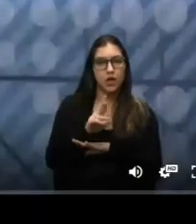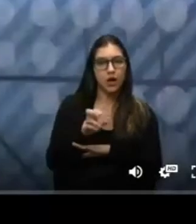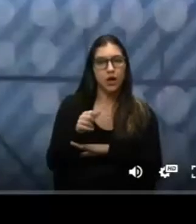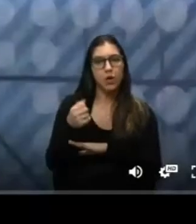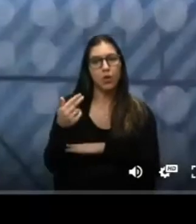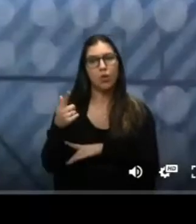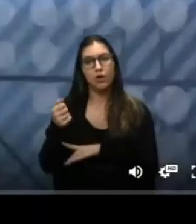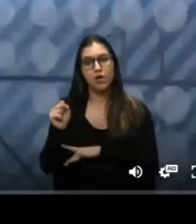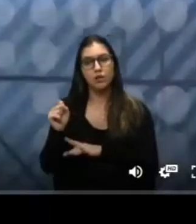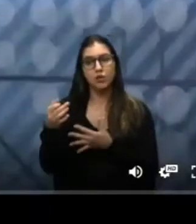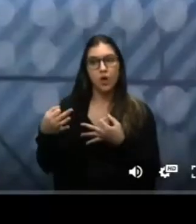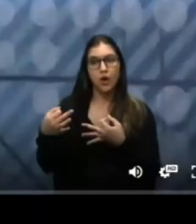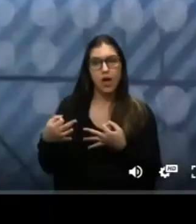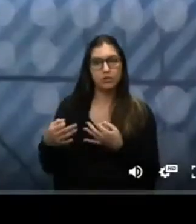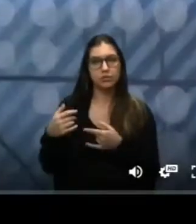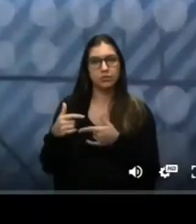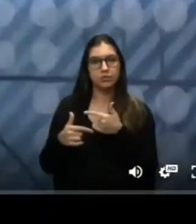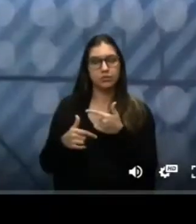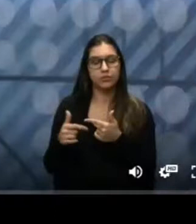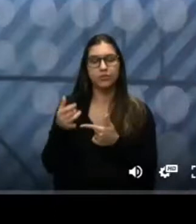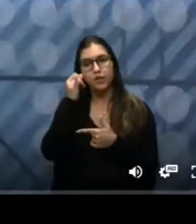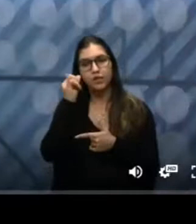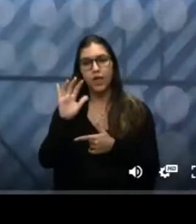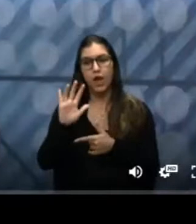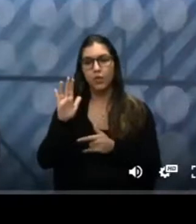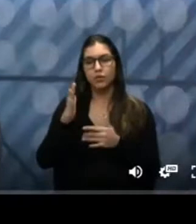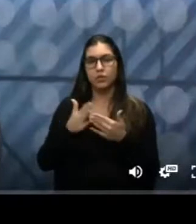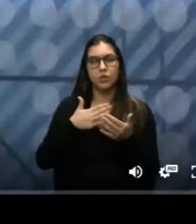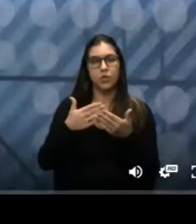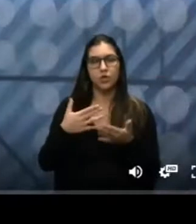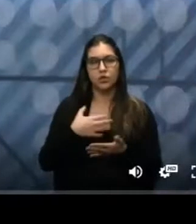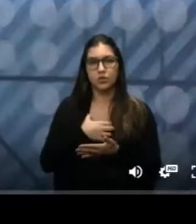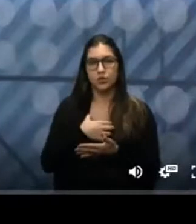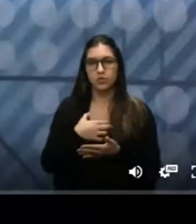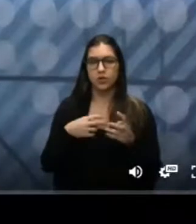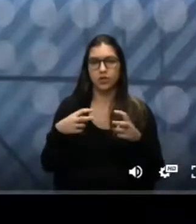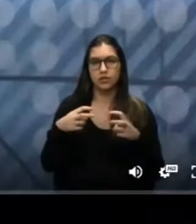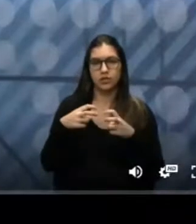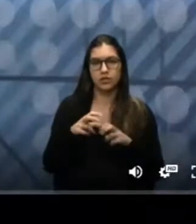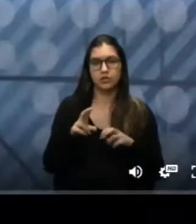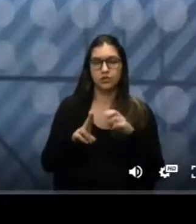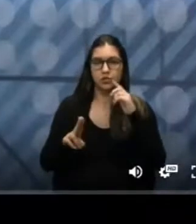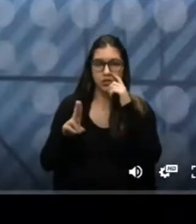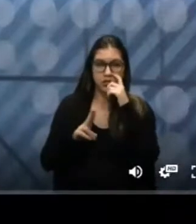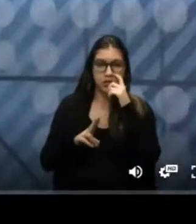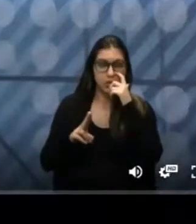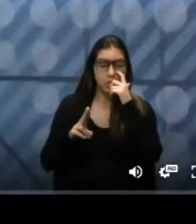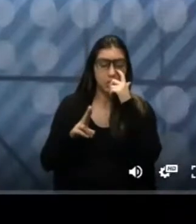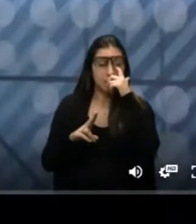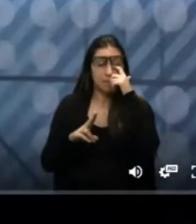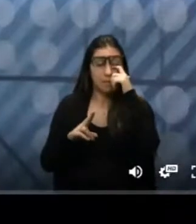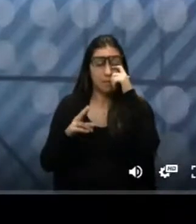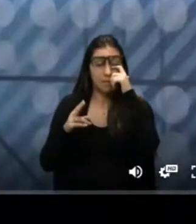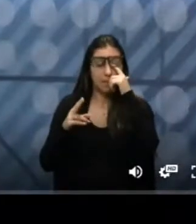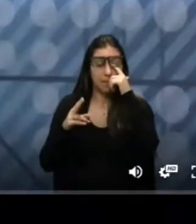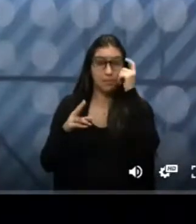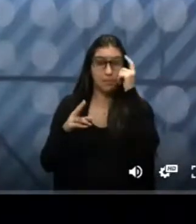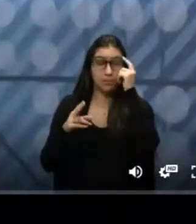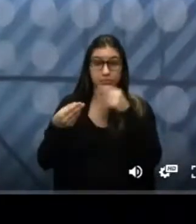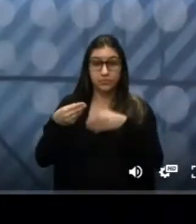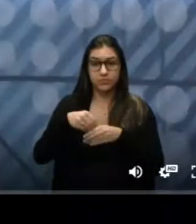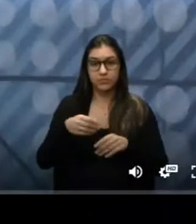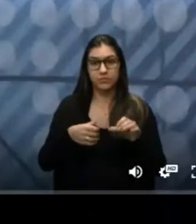o correto funcionamento e evitar que aconteça qualquer tipo de acidente com a utilização do equipamento em laboratório. A seguir,